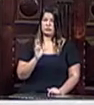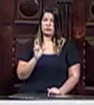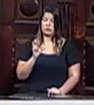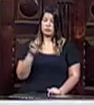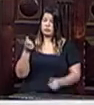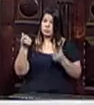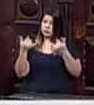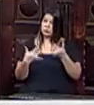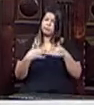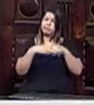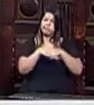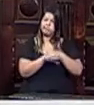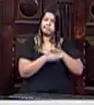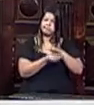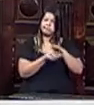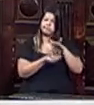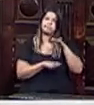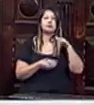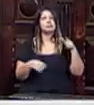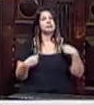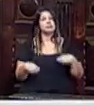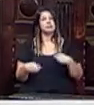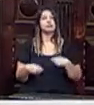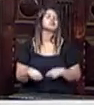A questão